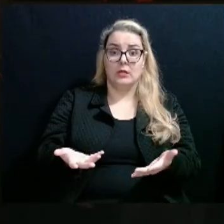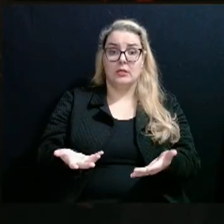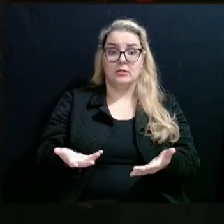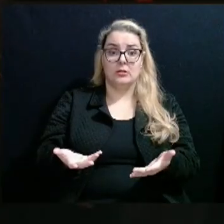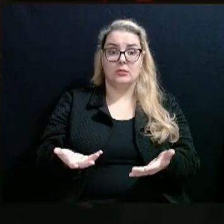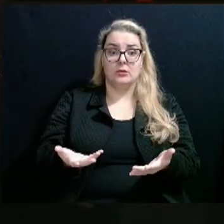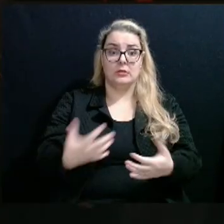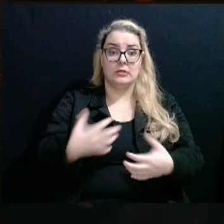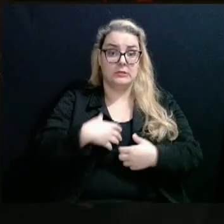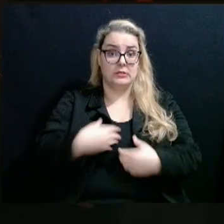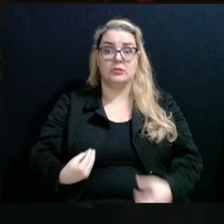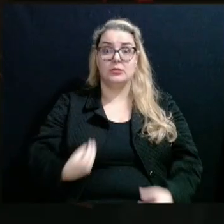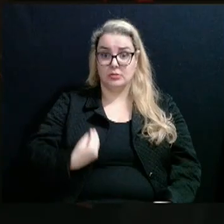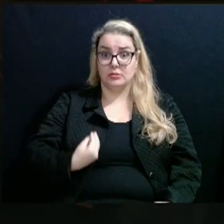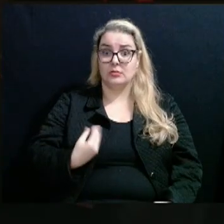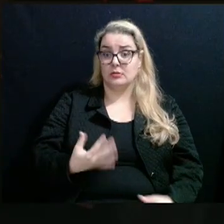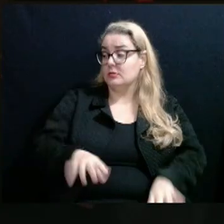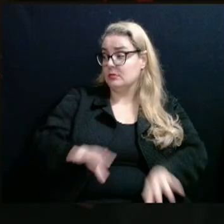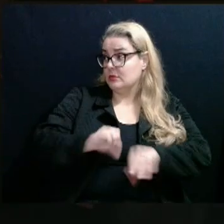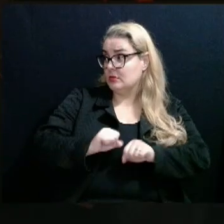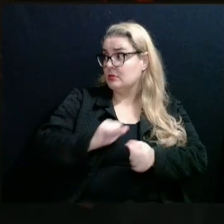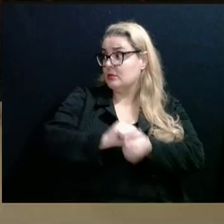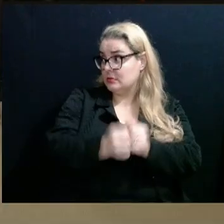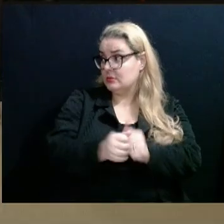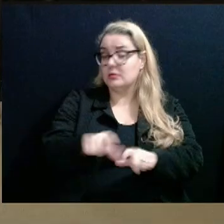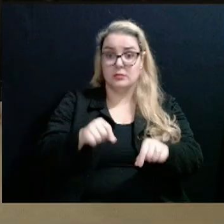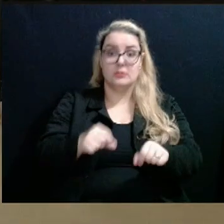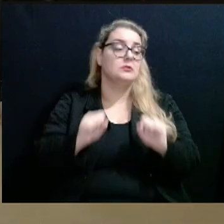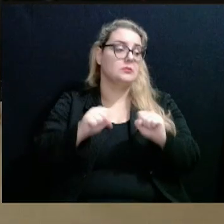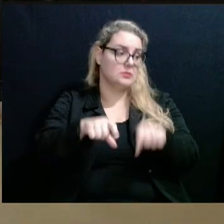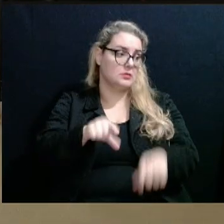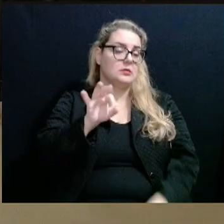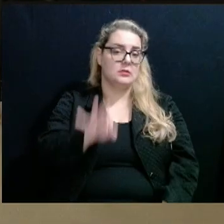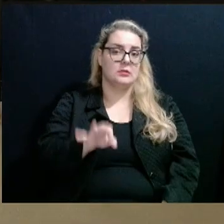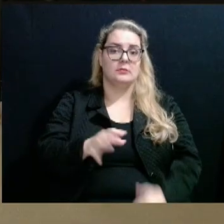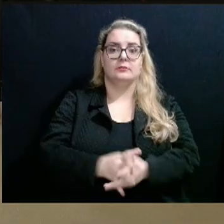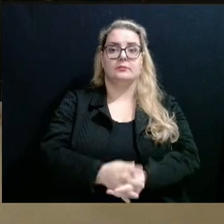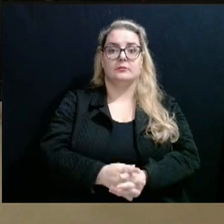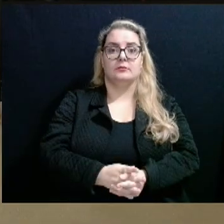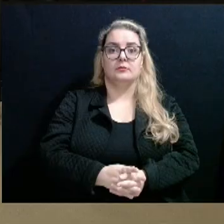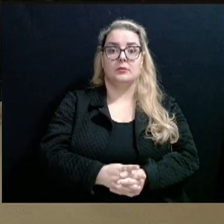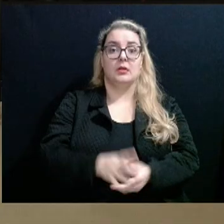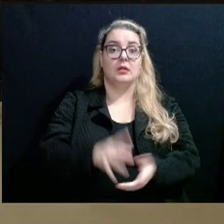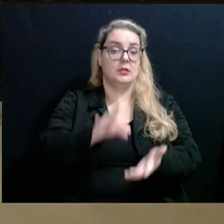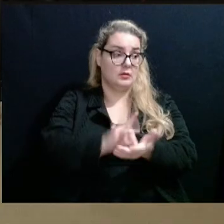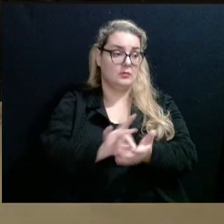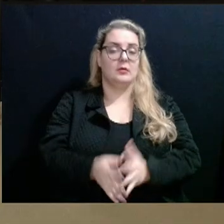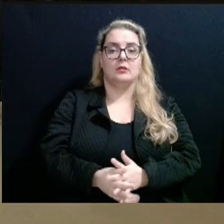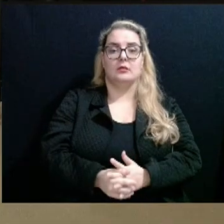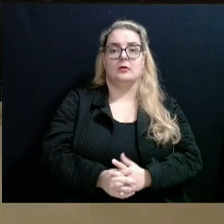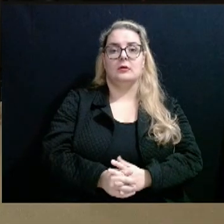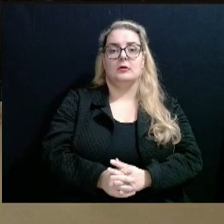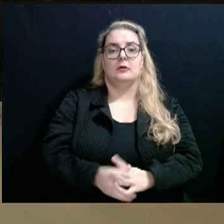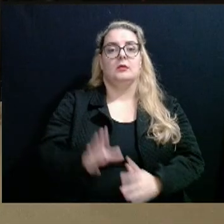que foi adaptado e escolhido. Exatamente. Né? Por favor, na verdade, quando você